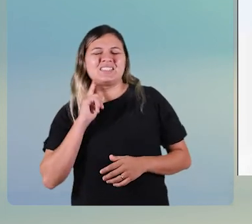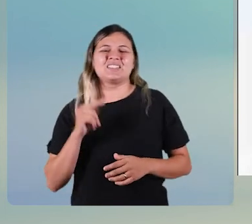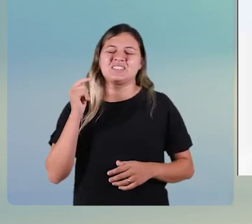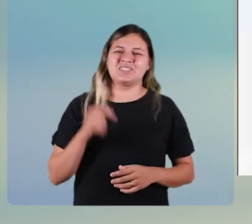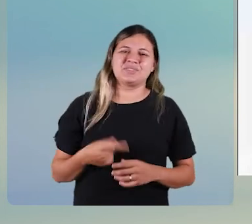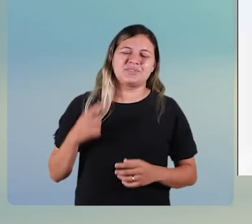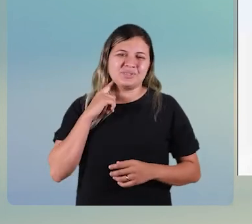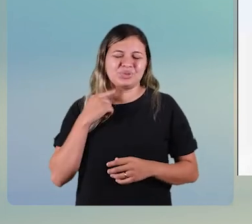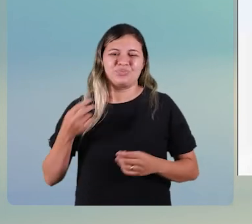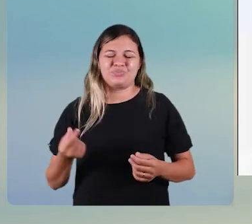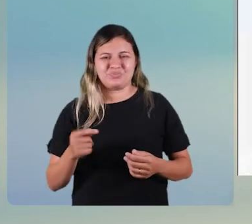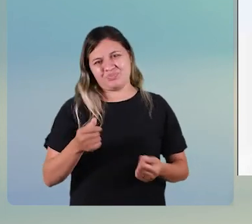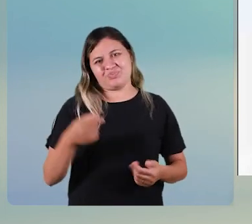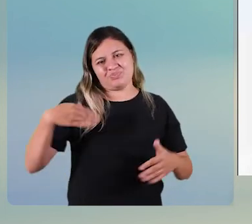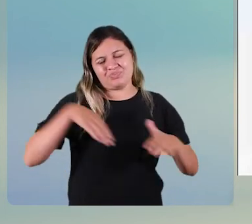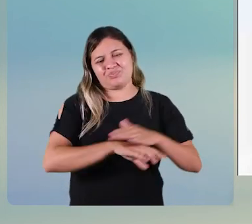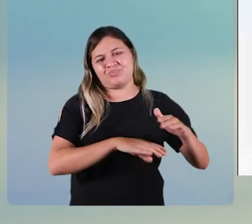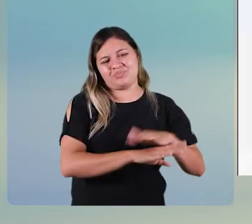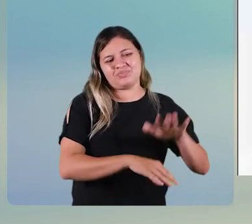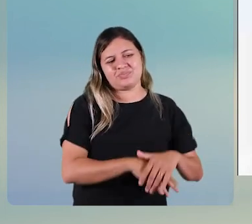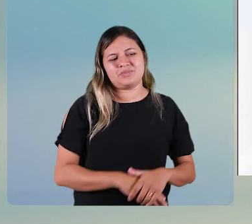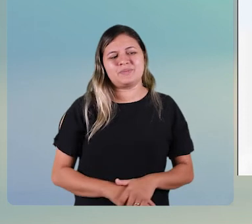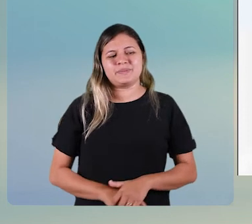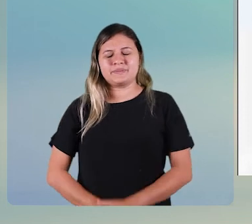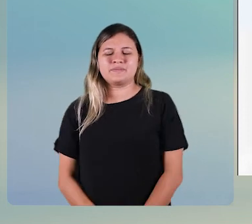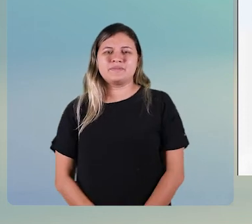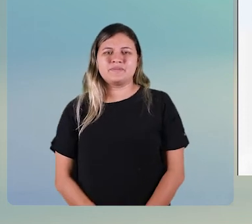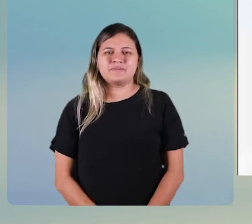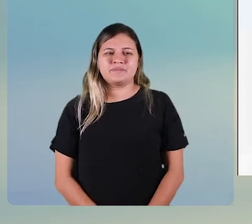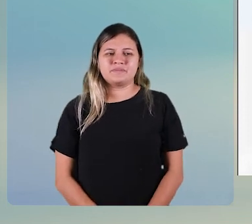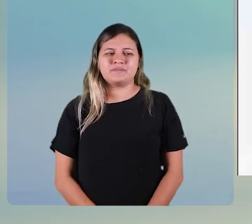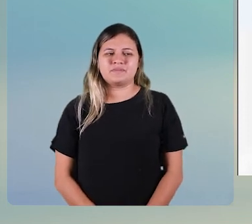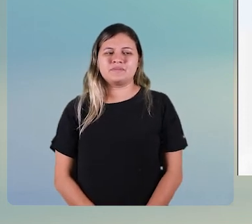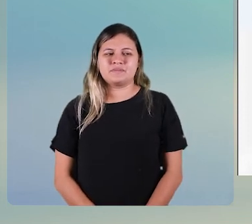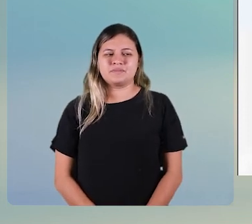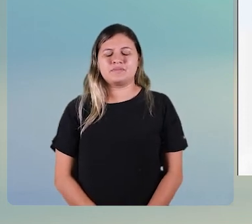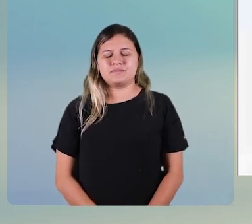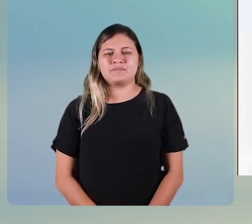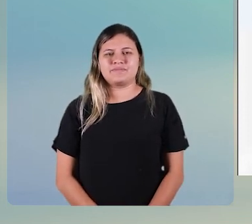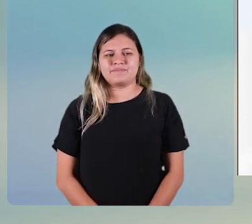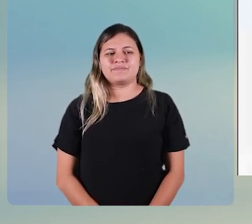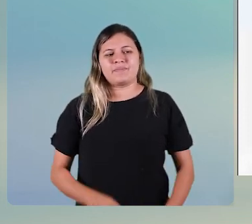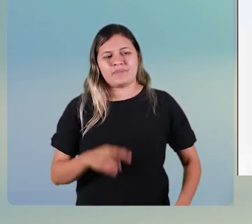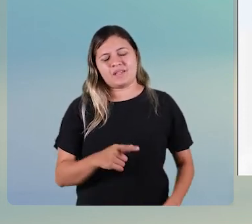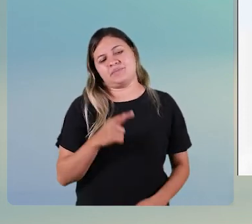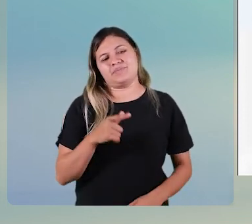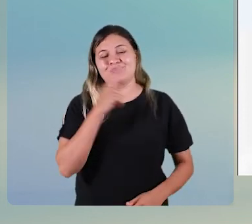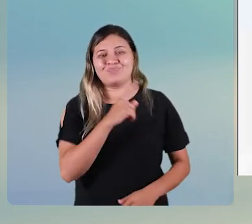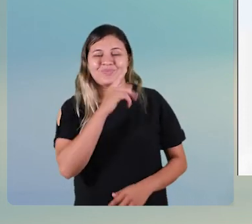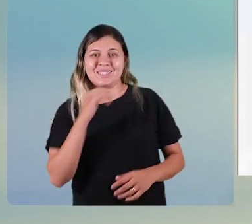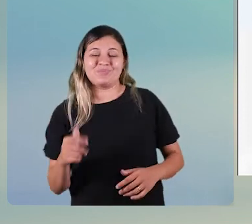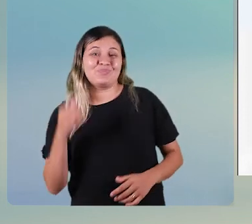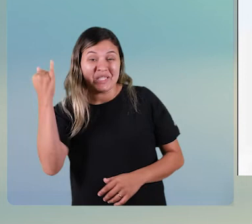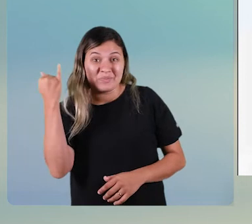são devidamente guardados, né? Como a gente viu, do que a poluição nuclear em si. Então, a poluição